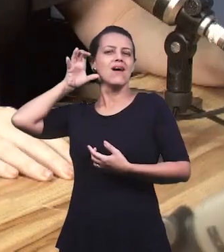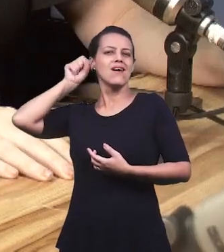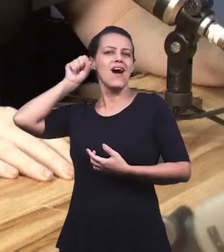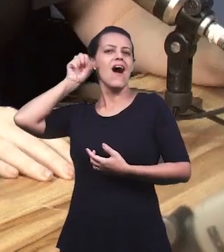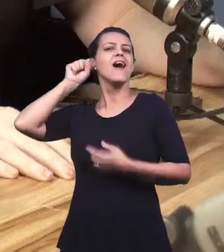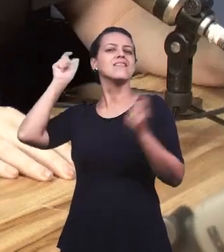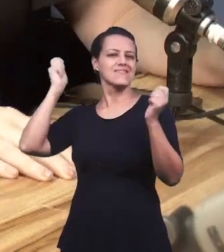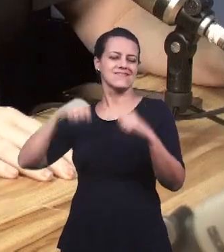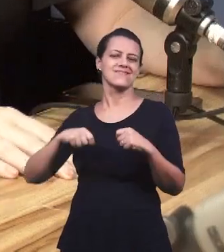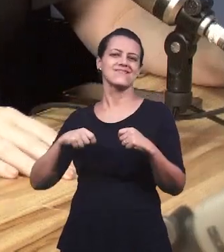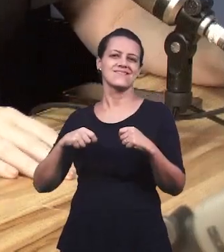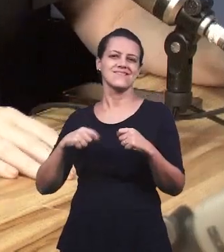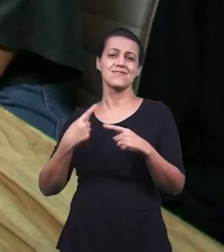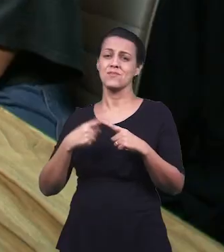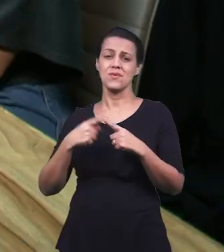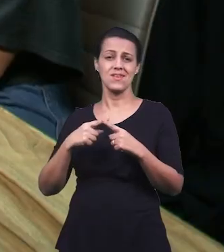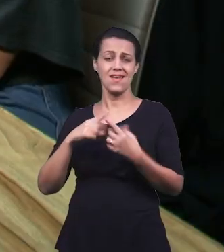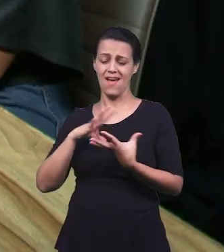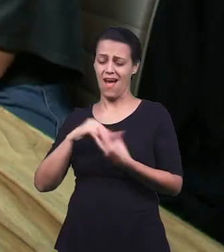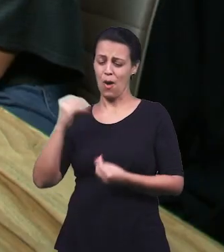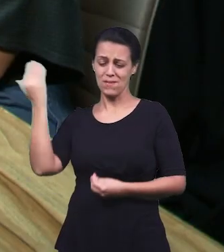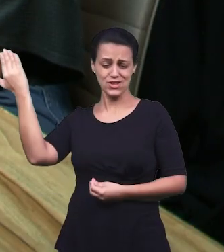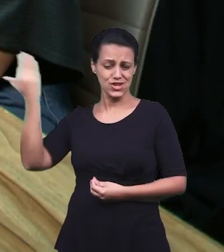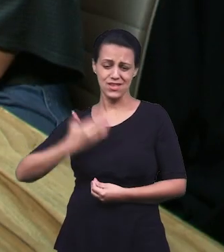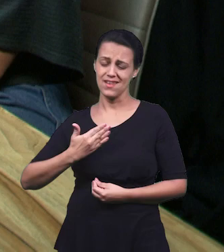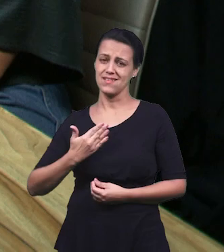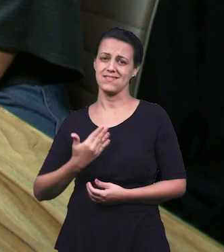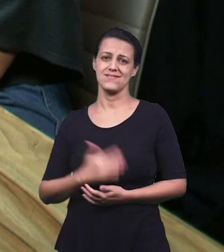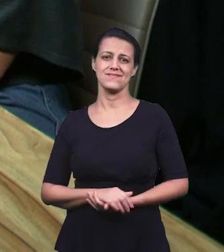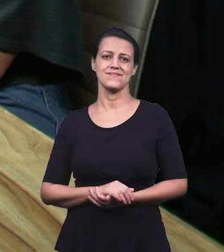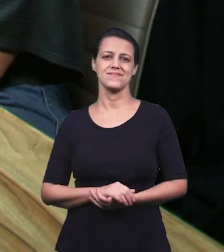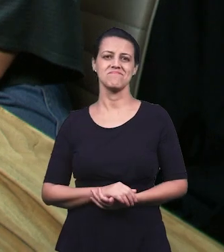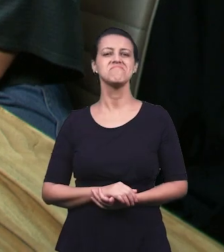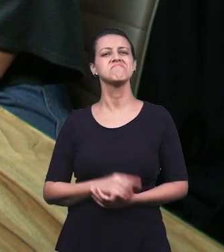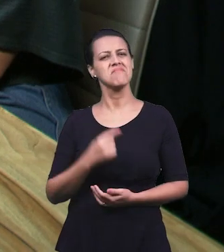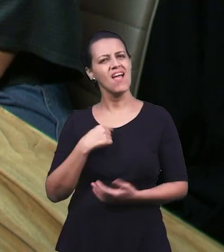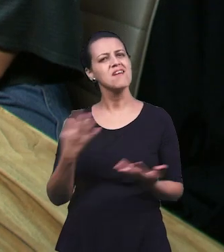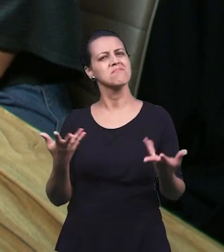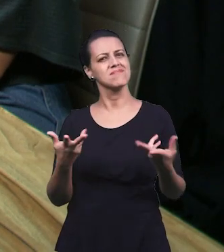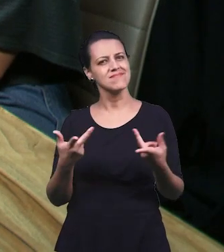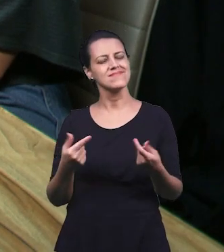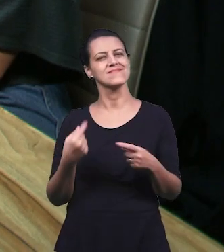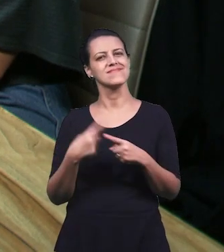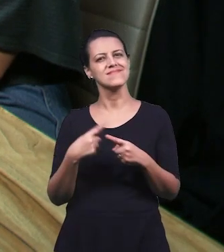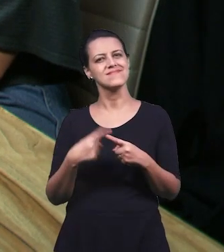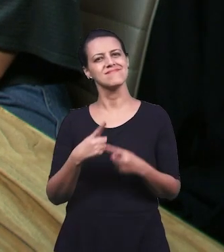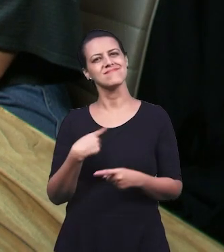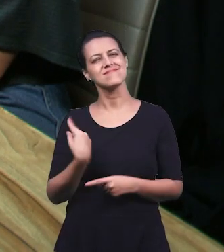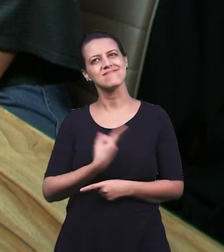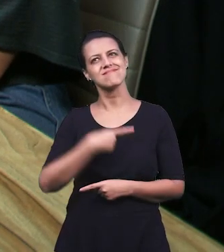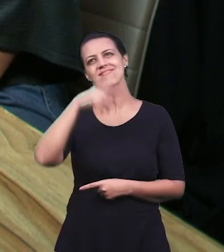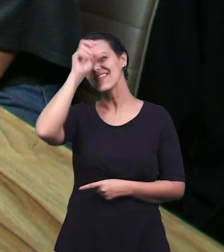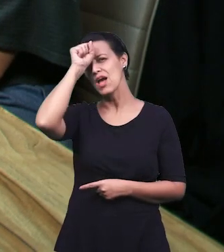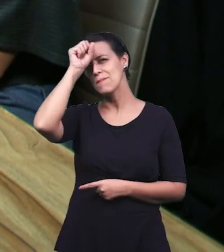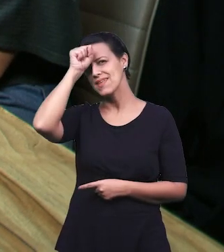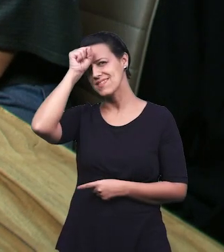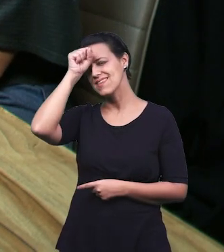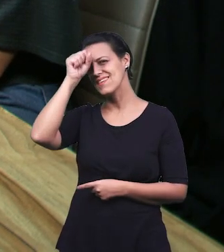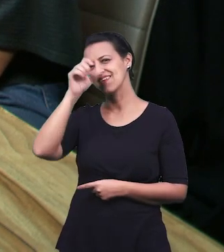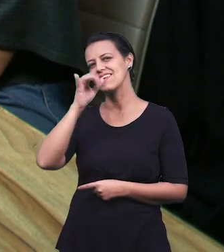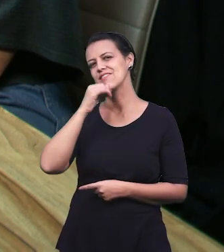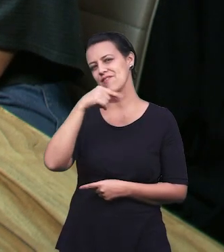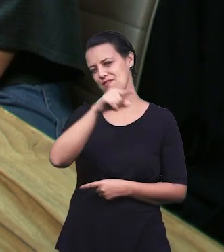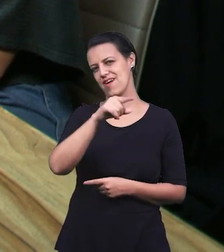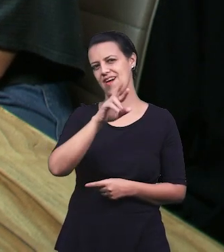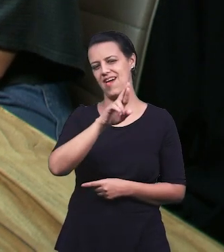por isso, ela vai direto na alma, entendeu? Exatamente. E é tão maravilhoso porque você está falando de aprender a ouvir, e aí eu vou para a Rebeca